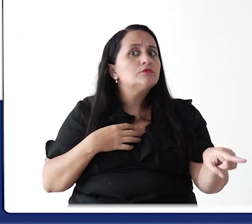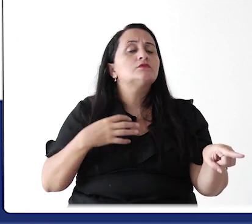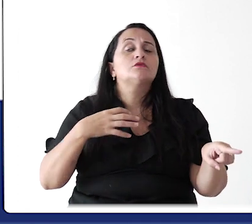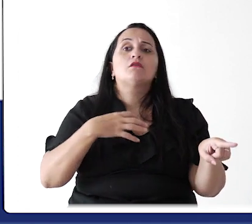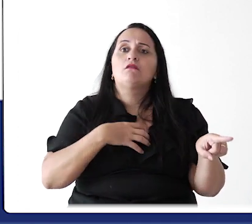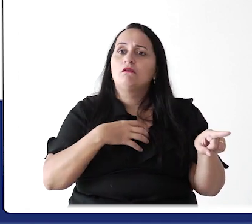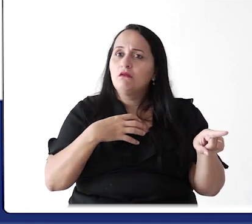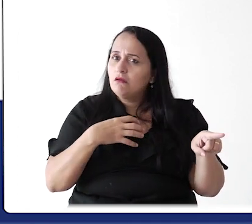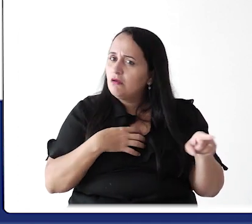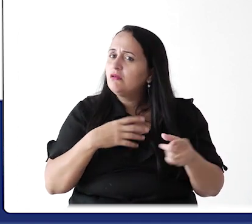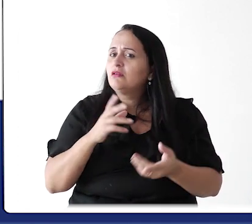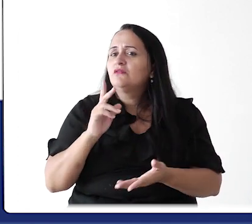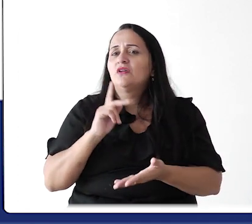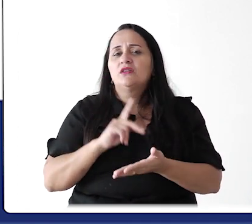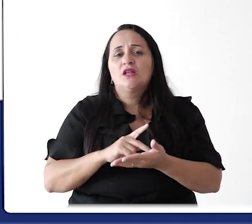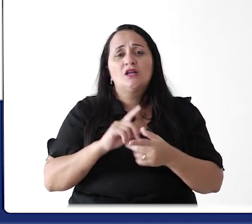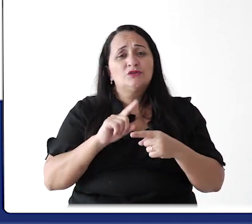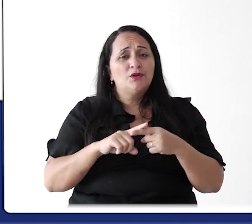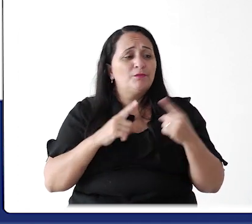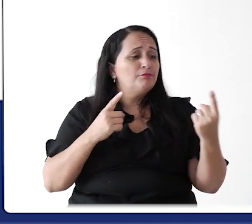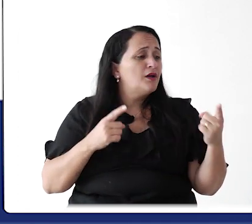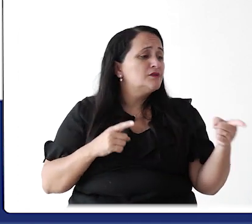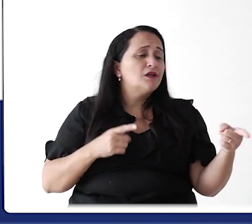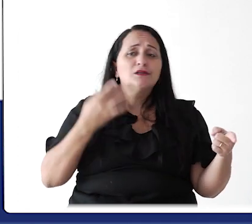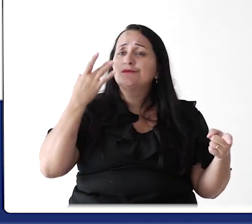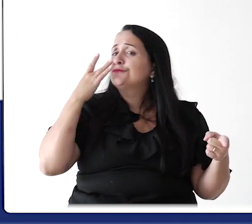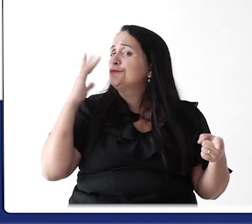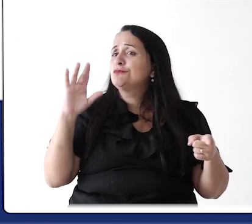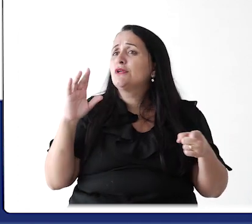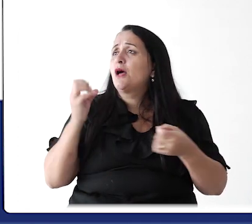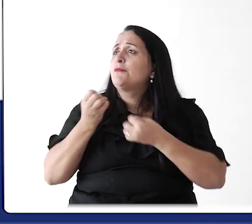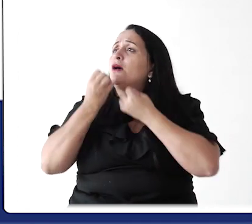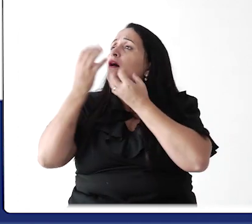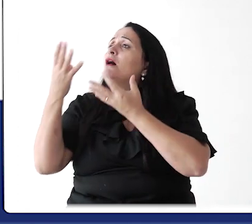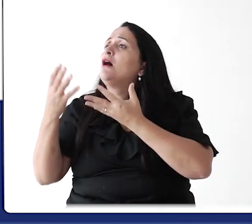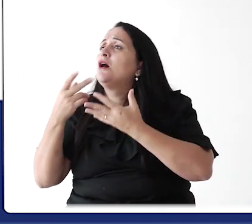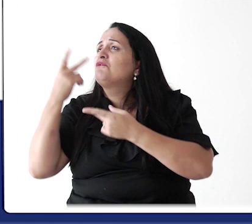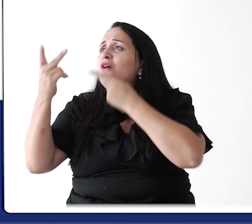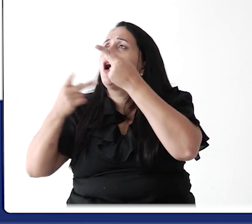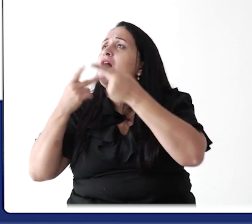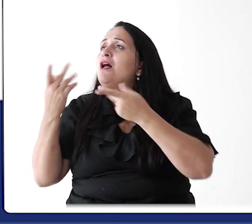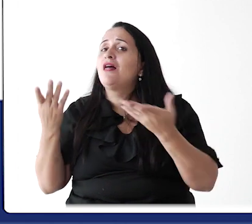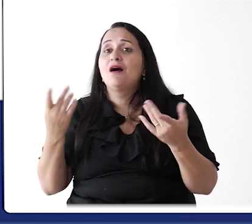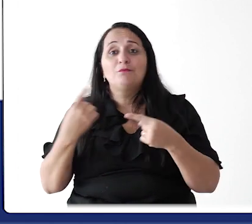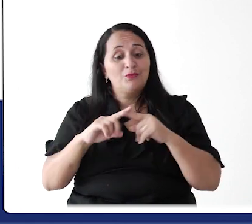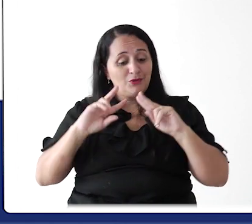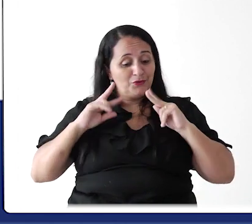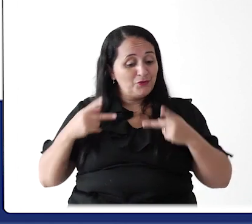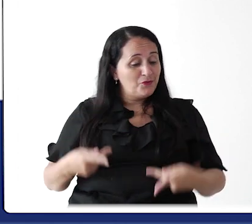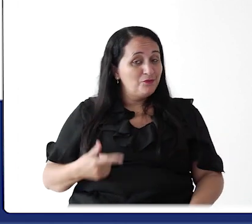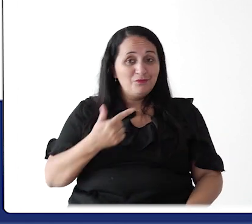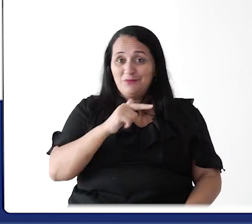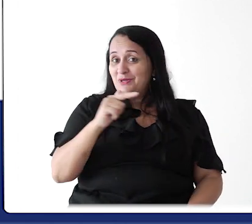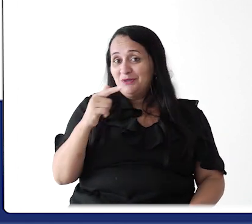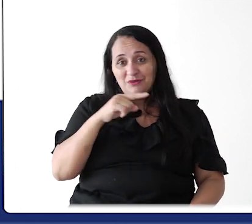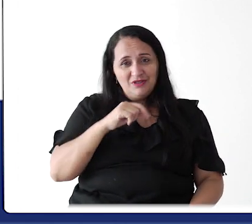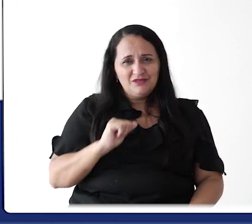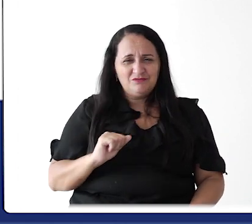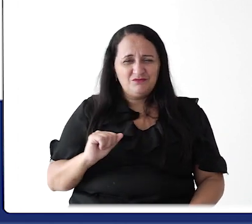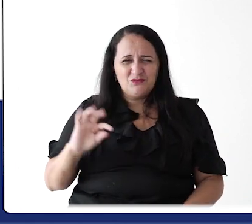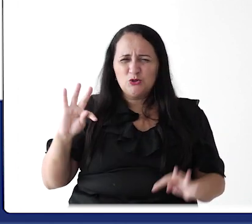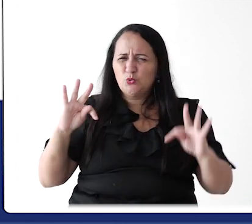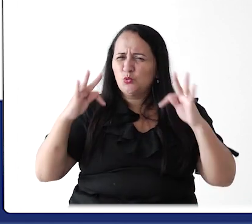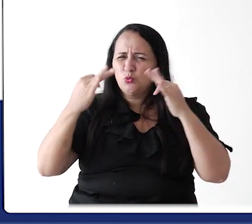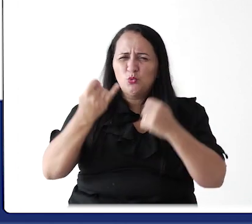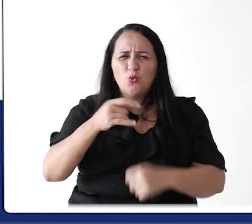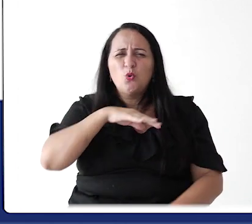humanos, sentimos, mas não conseguem expressar como nós. Todo animal que vive preso em apartamento